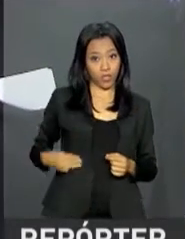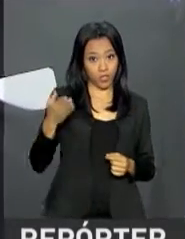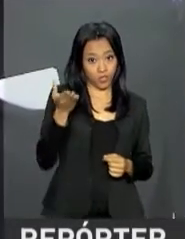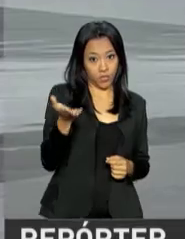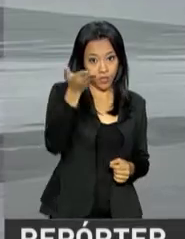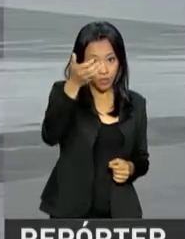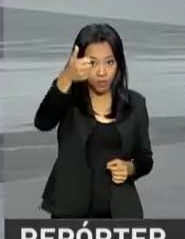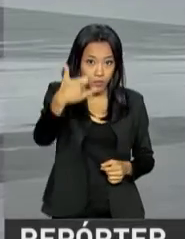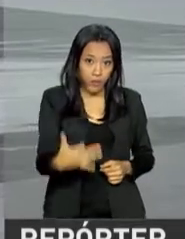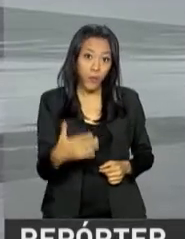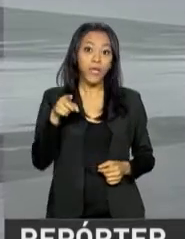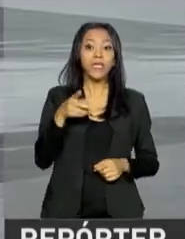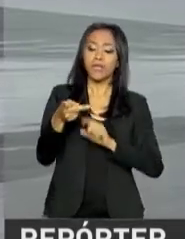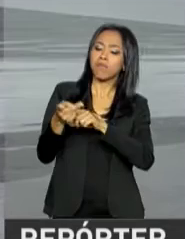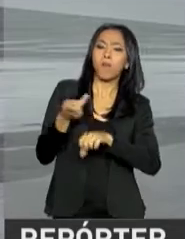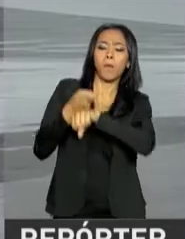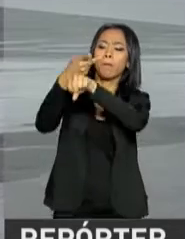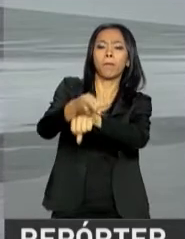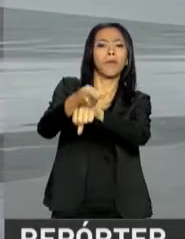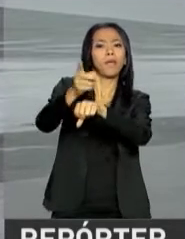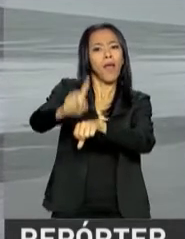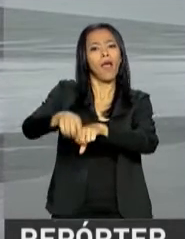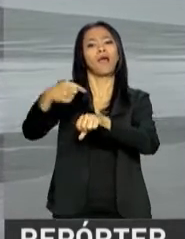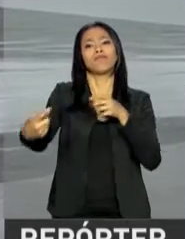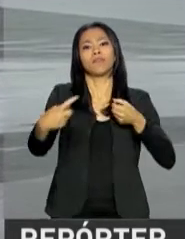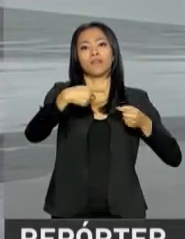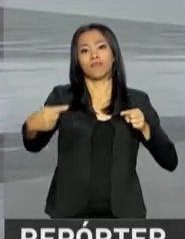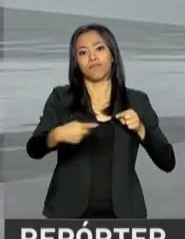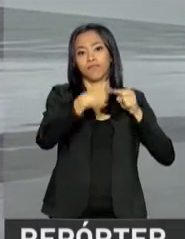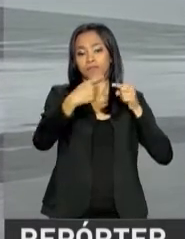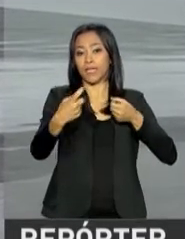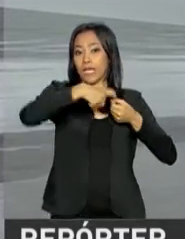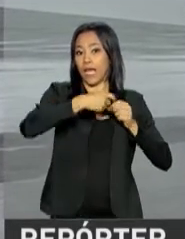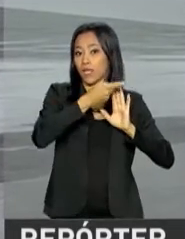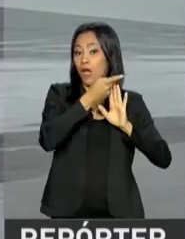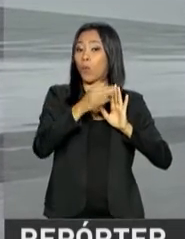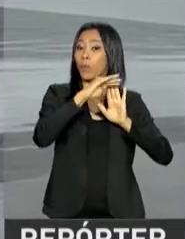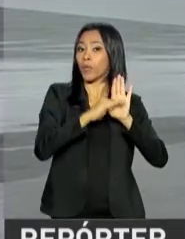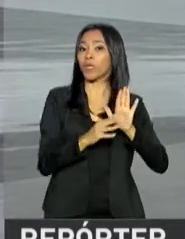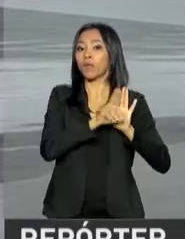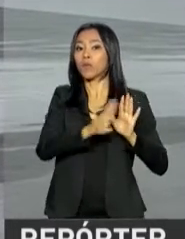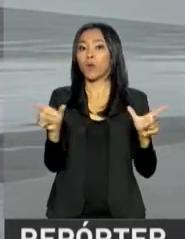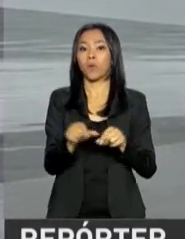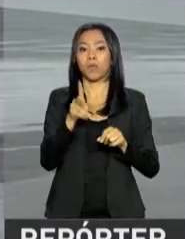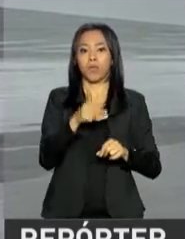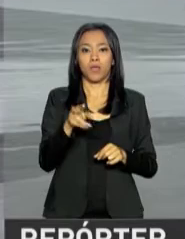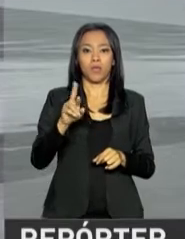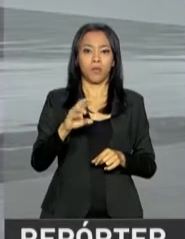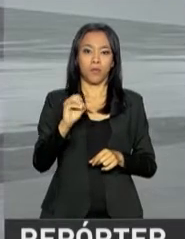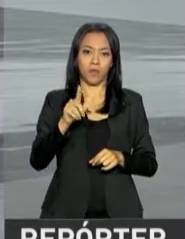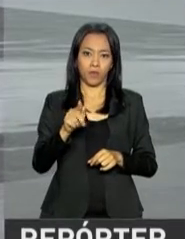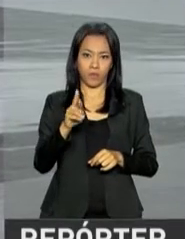explicou que o prémio é uma das ações do plano progredir que foi lançado no ano passado para incentivar a autonomia dos